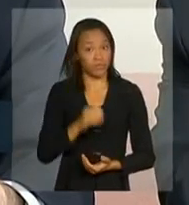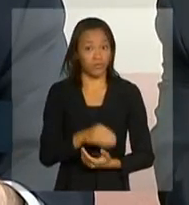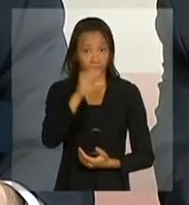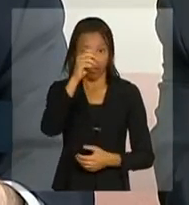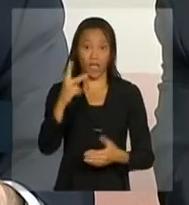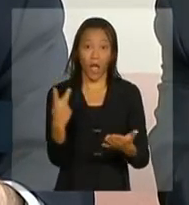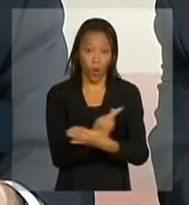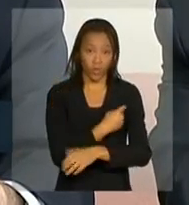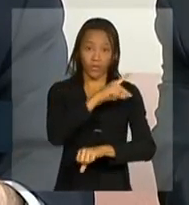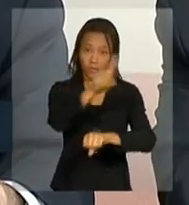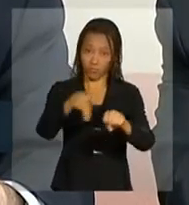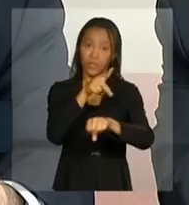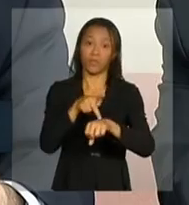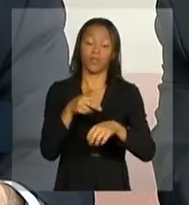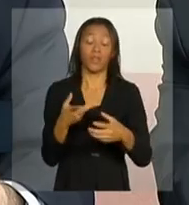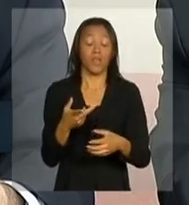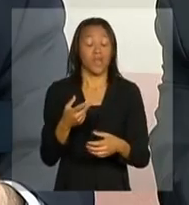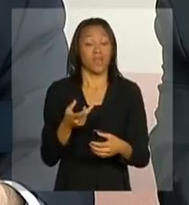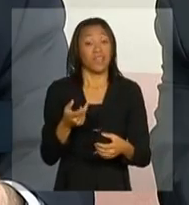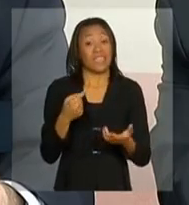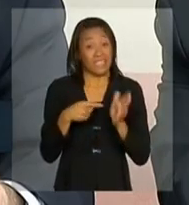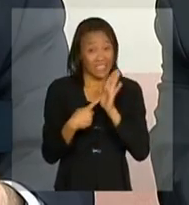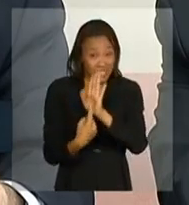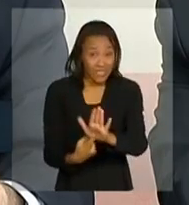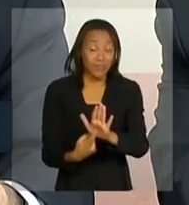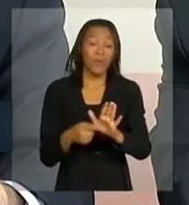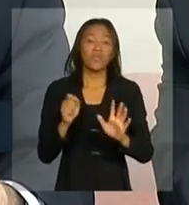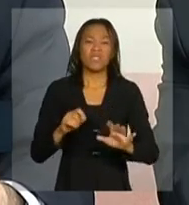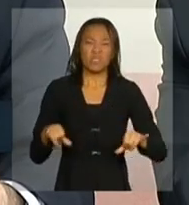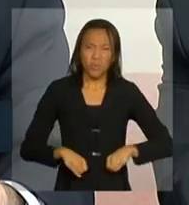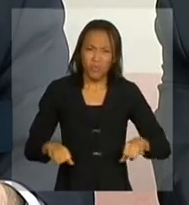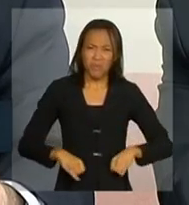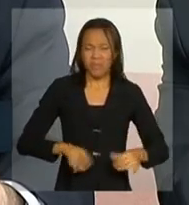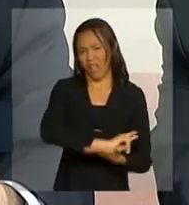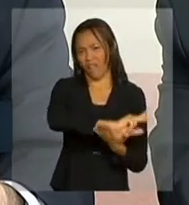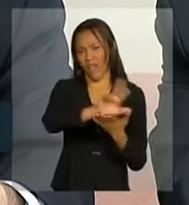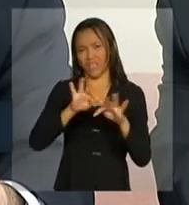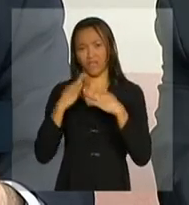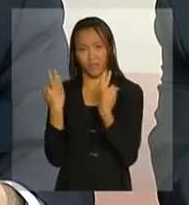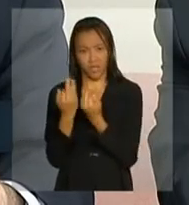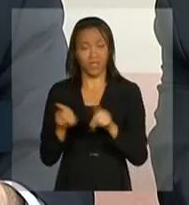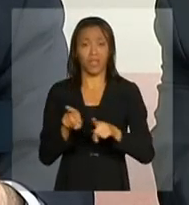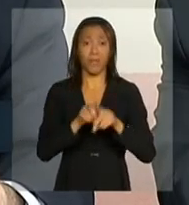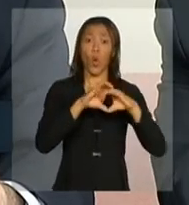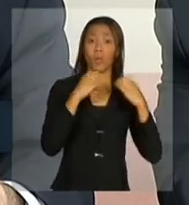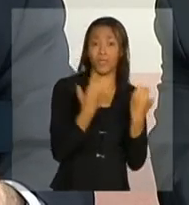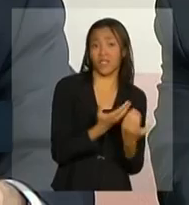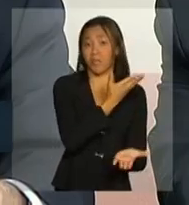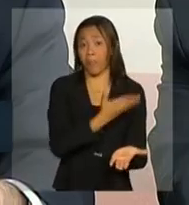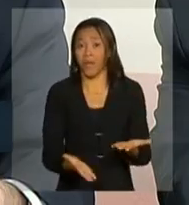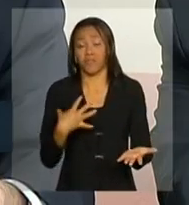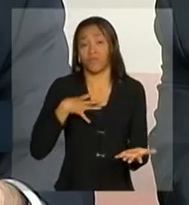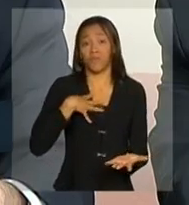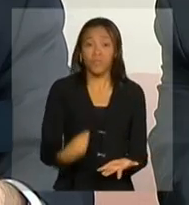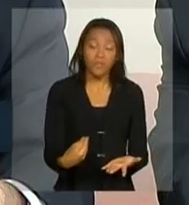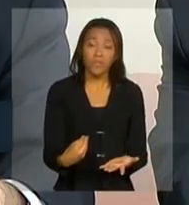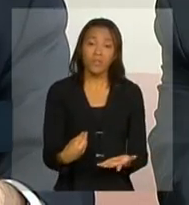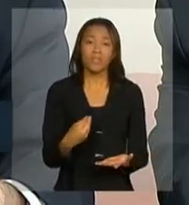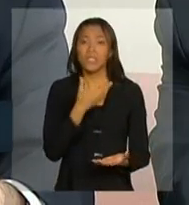tem causado, todos sabemos, um sofrimento a milhares de famílias e comunidades que perdem seus filhos,